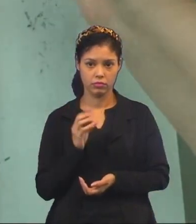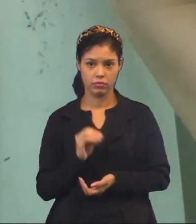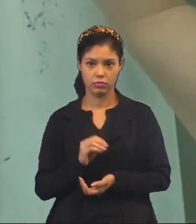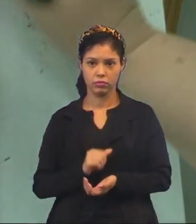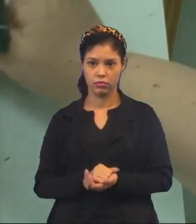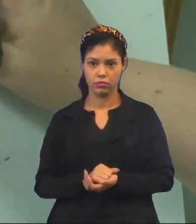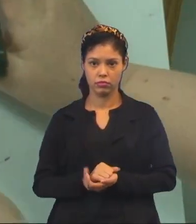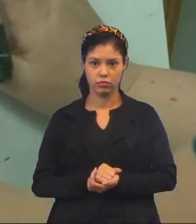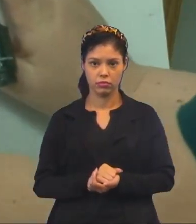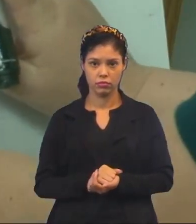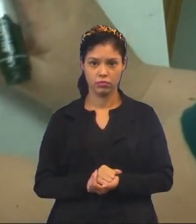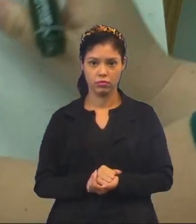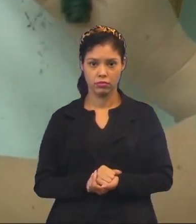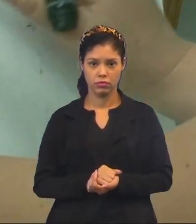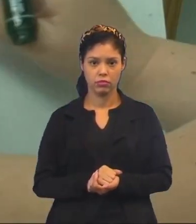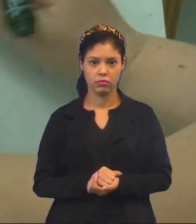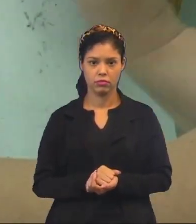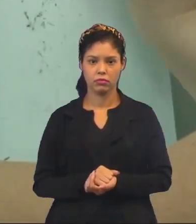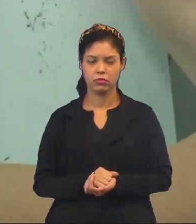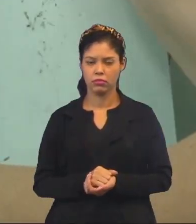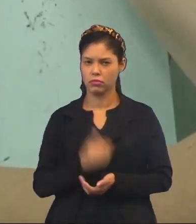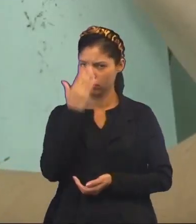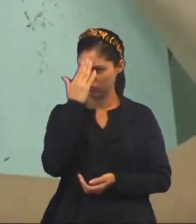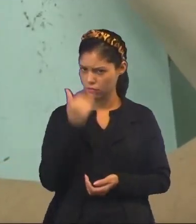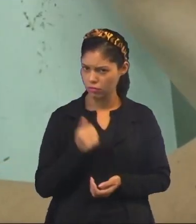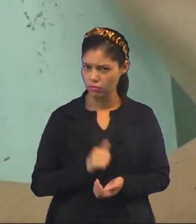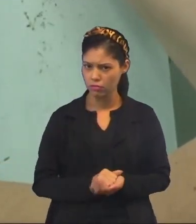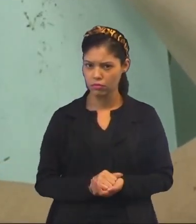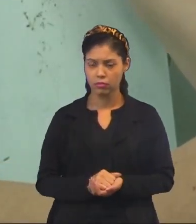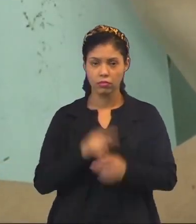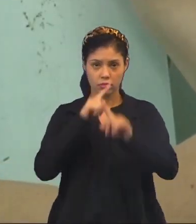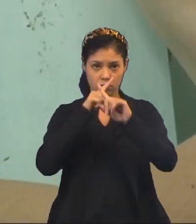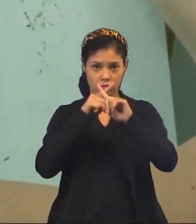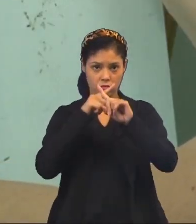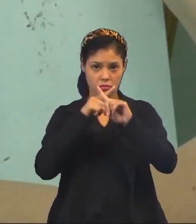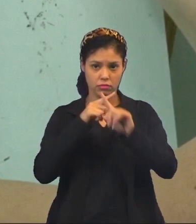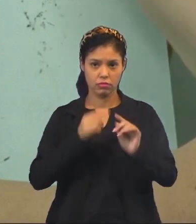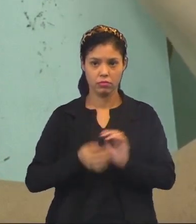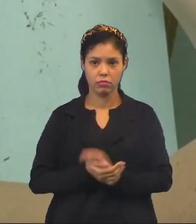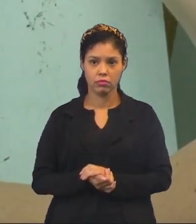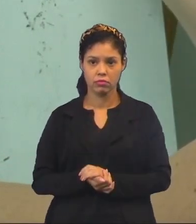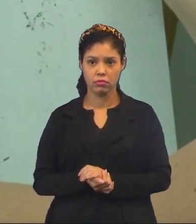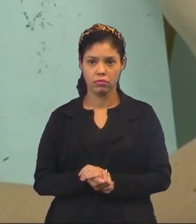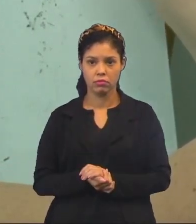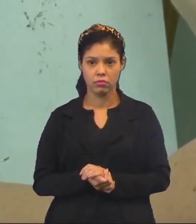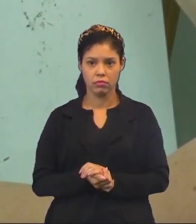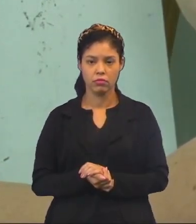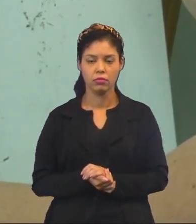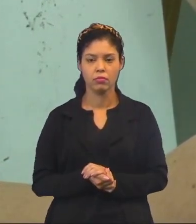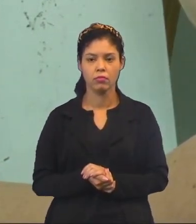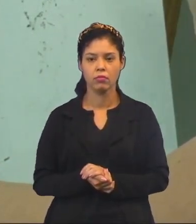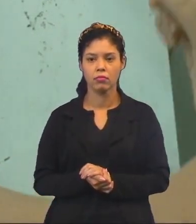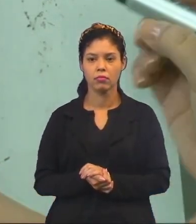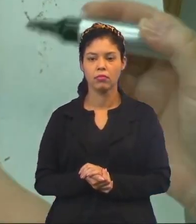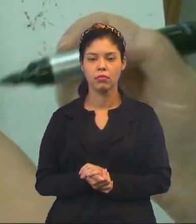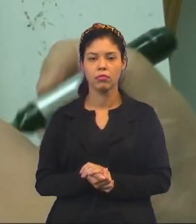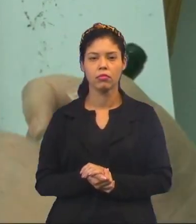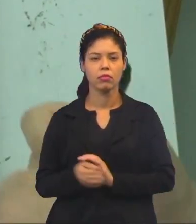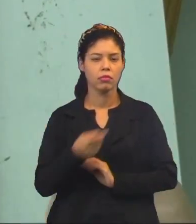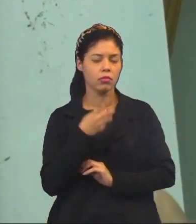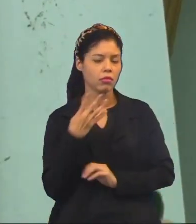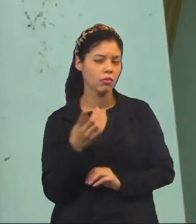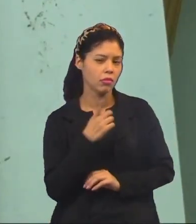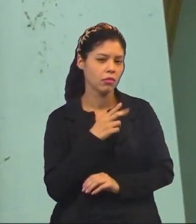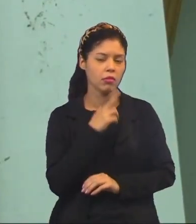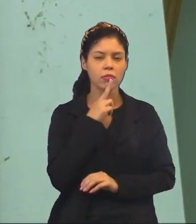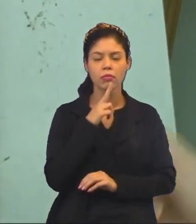10 quadradinhos. Como que eu faço para saber? Eu vou fazer multiplicação. 7 vezes 10.